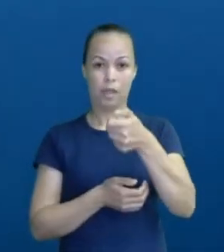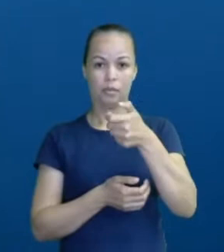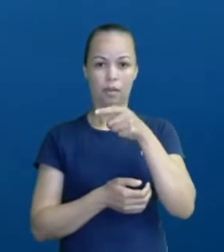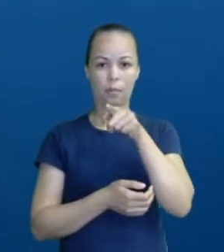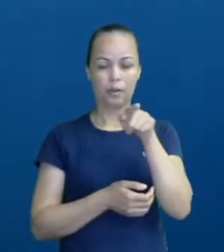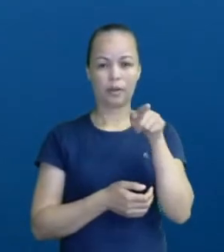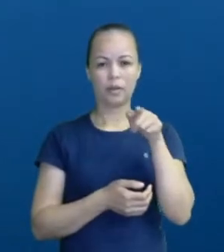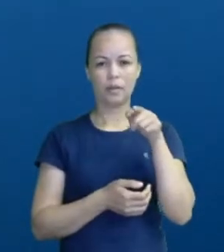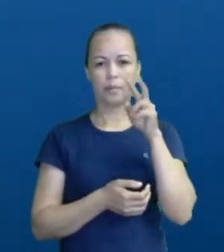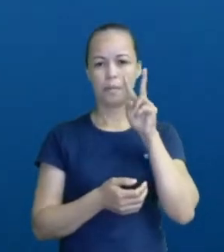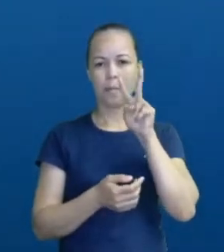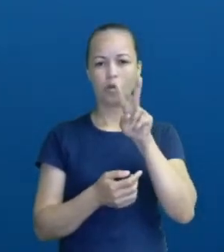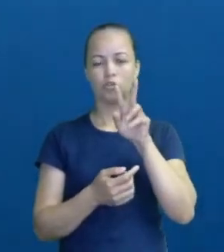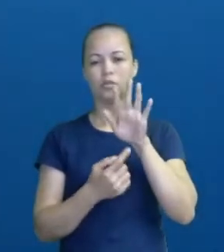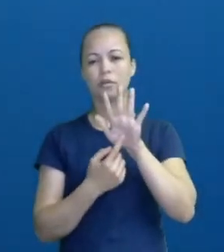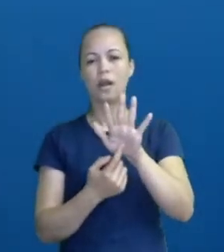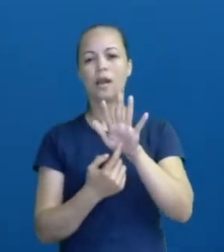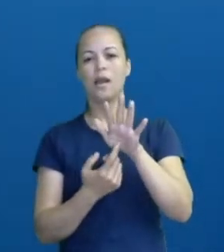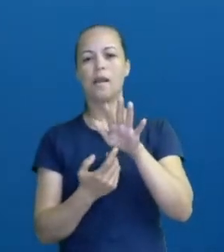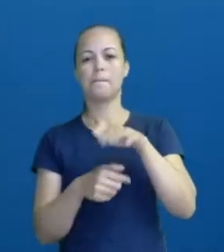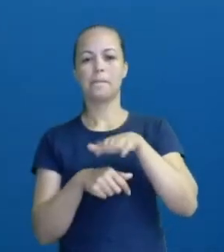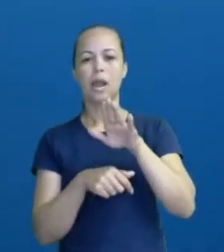para ver se aparece mais maçãs.